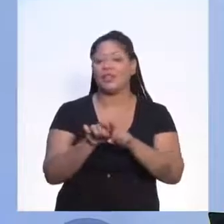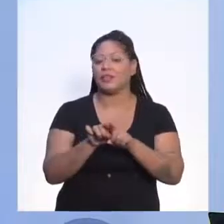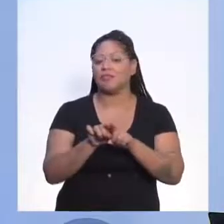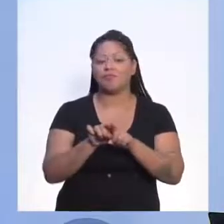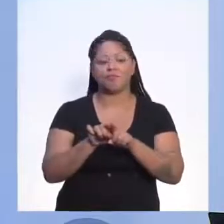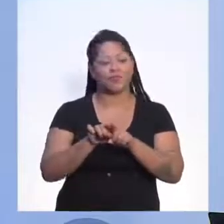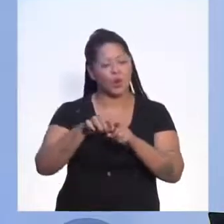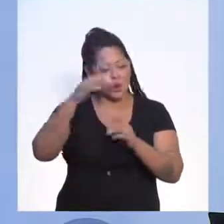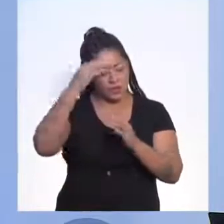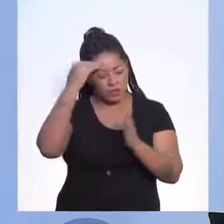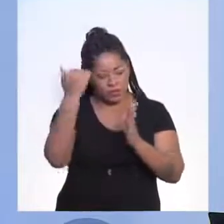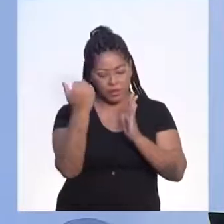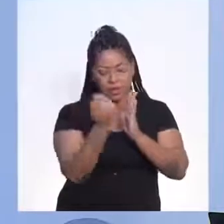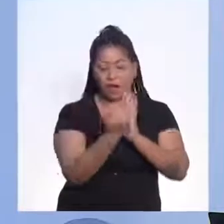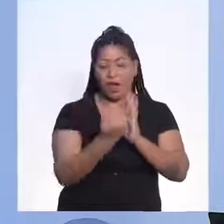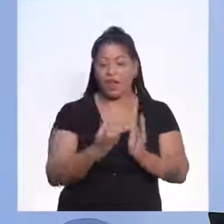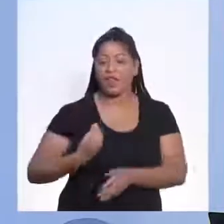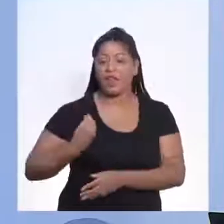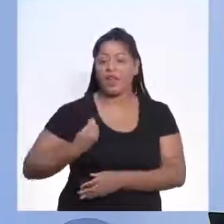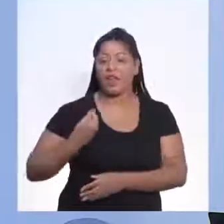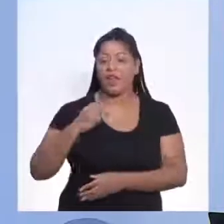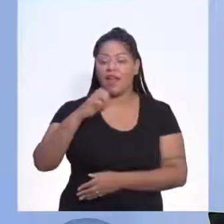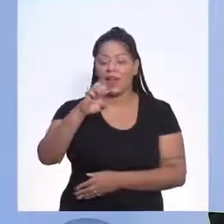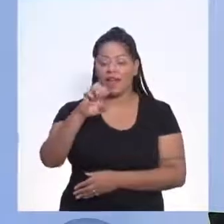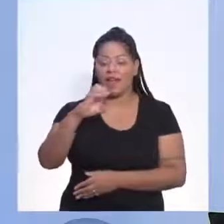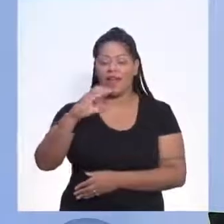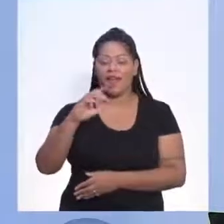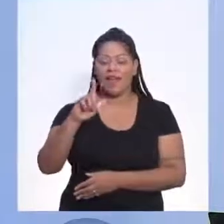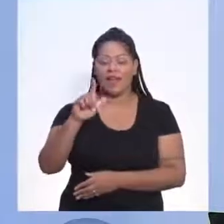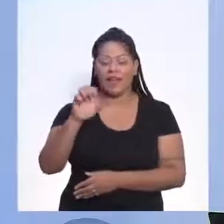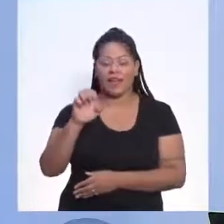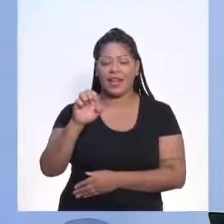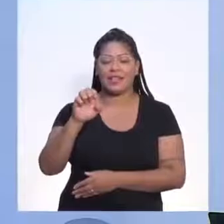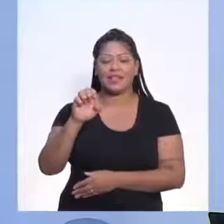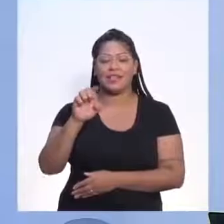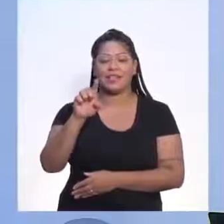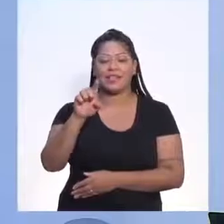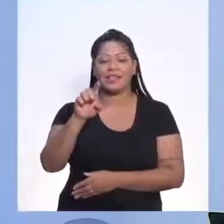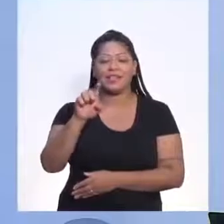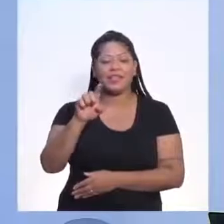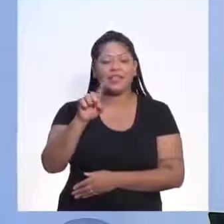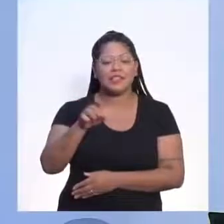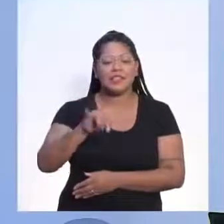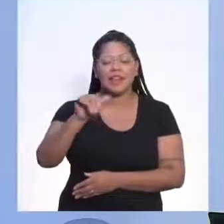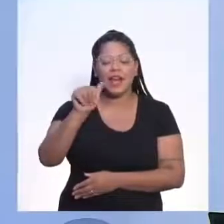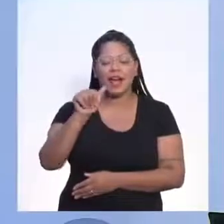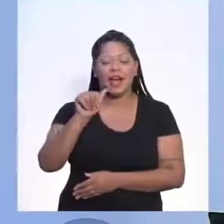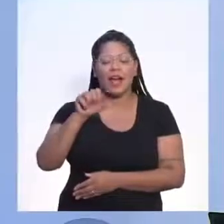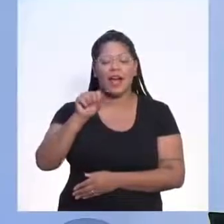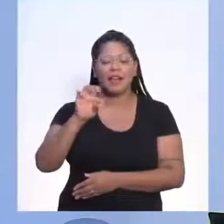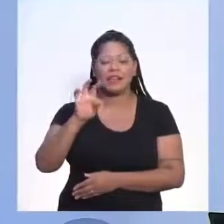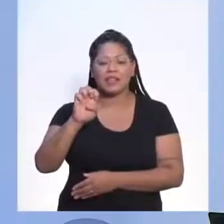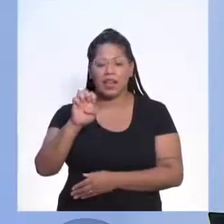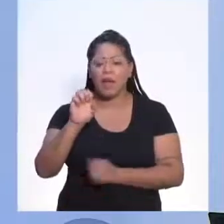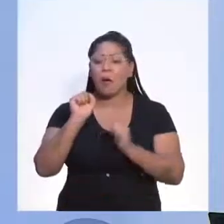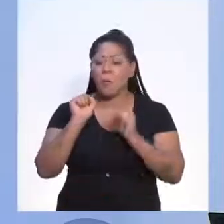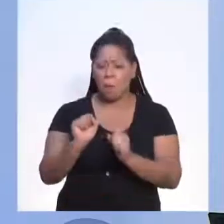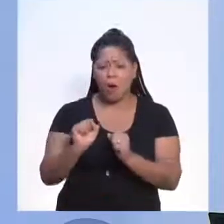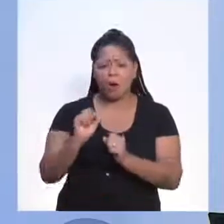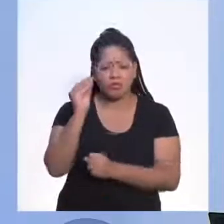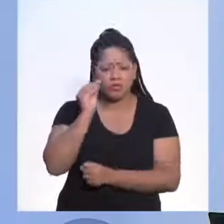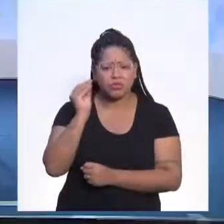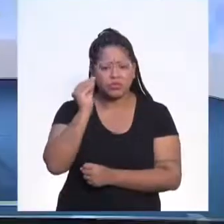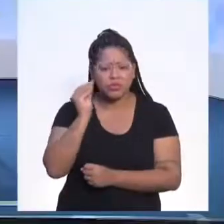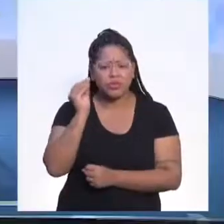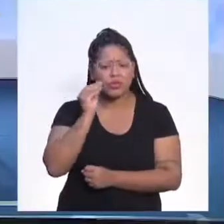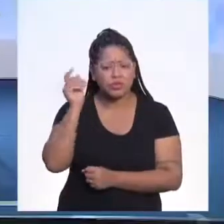Igreja Católica neste período na vida das pessoas. E aí eu gostaria de saber se eu posso chamar mais alguém, tentar chamar mais uma pessoa. Podemos? Os professores